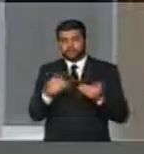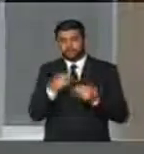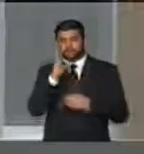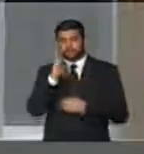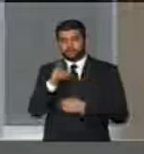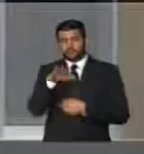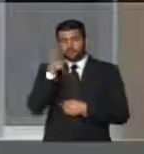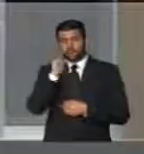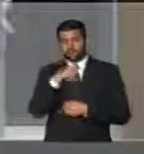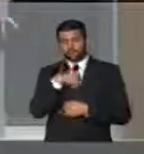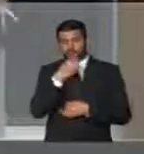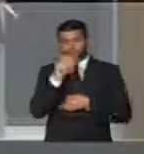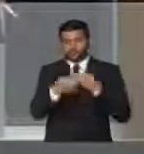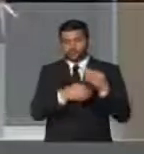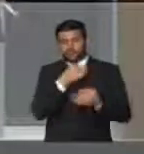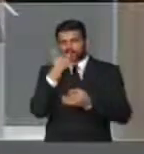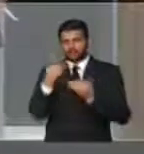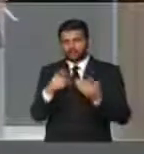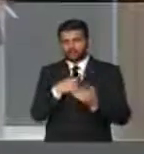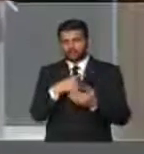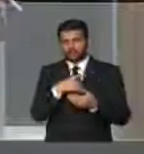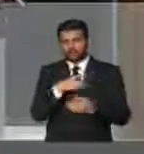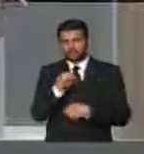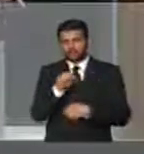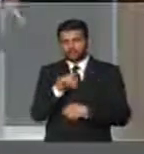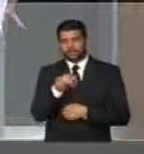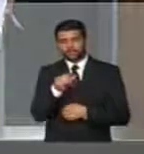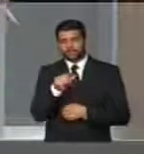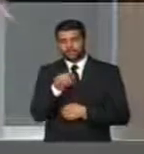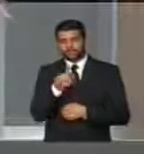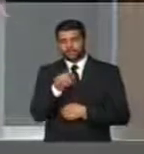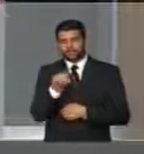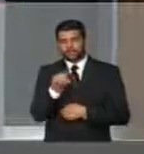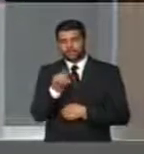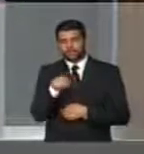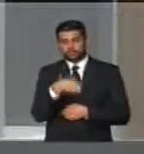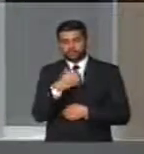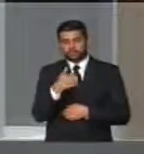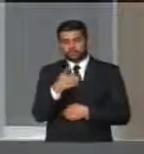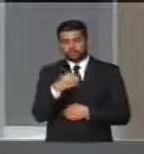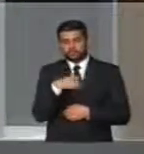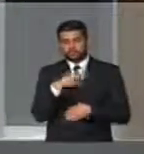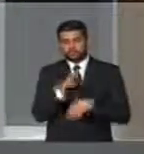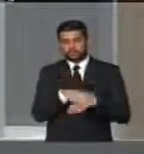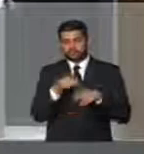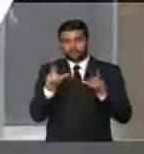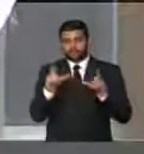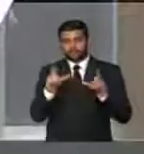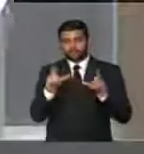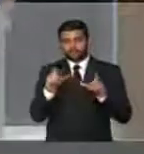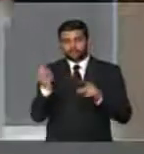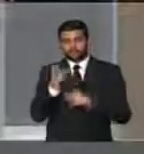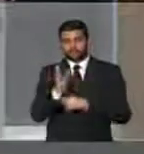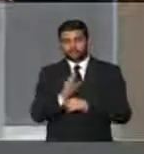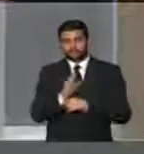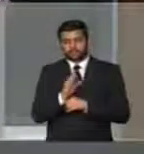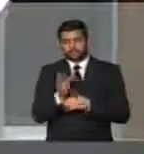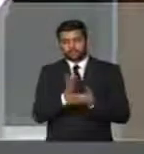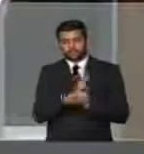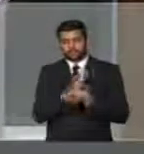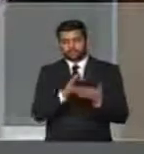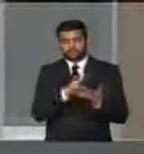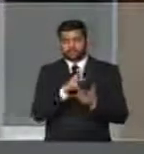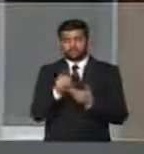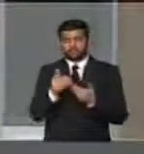ouvindo tantas sugestões. Tem aí o Sebastião Salgado, que é o maior fotógrafo do Brasil e talvez do